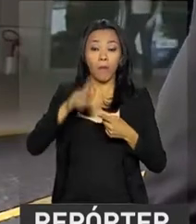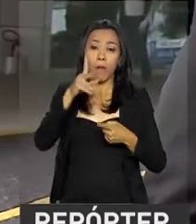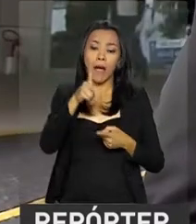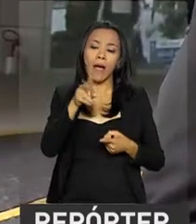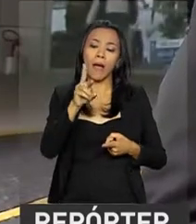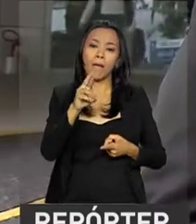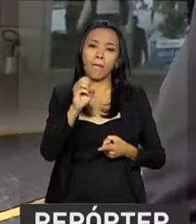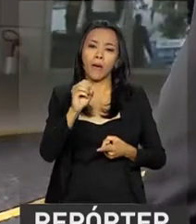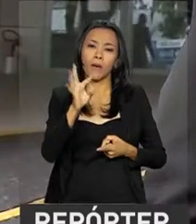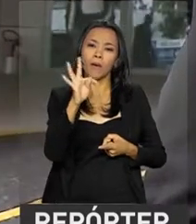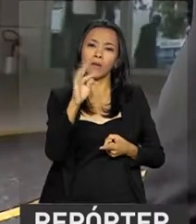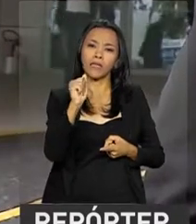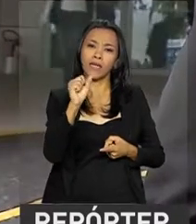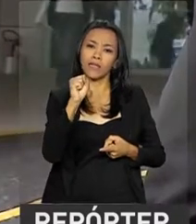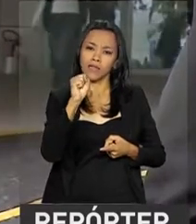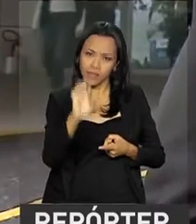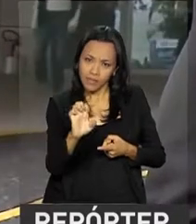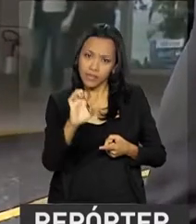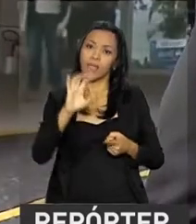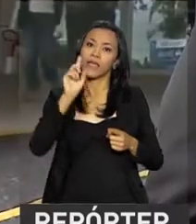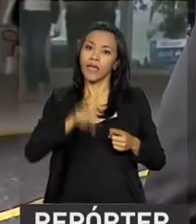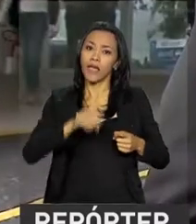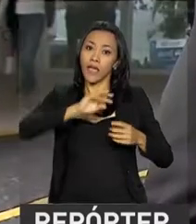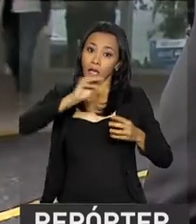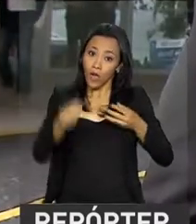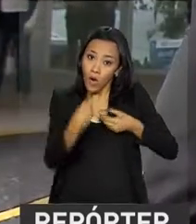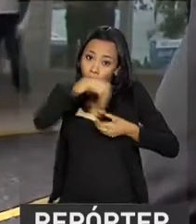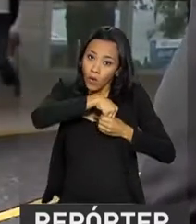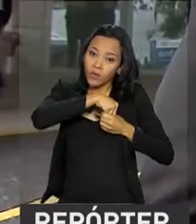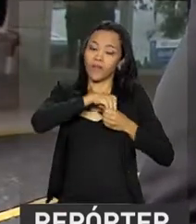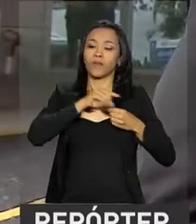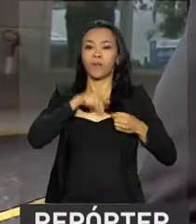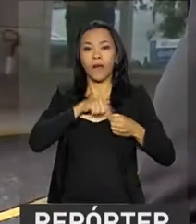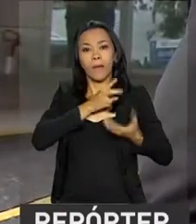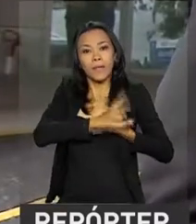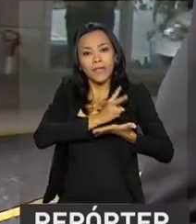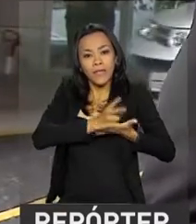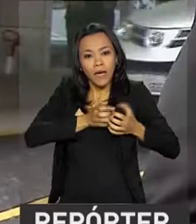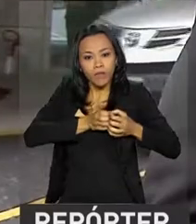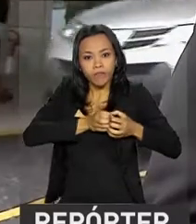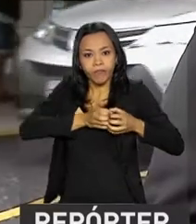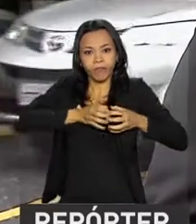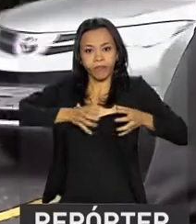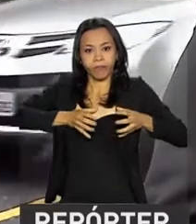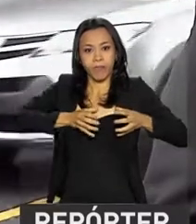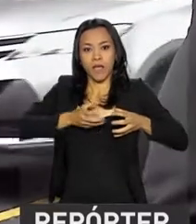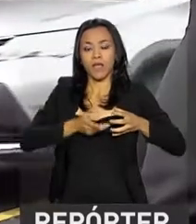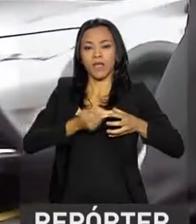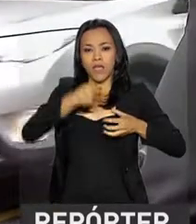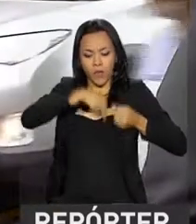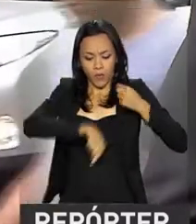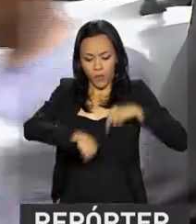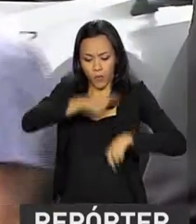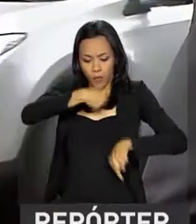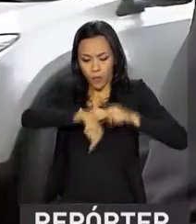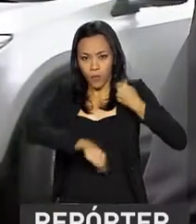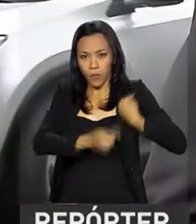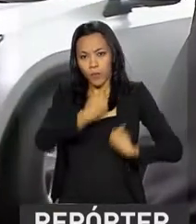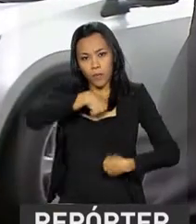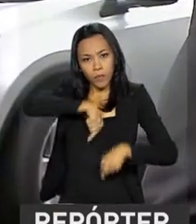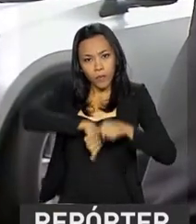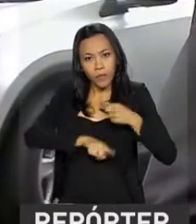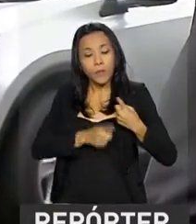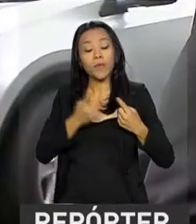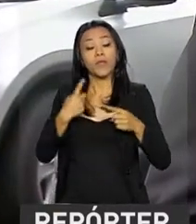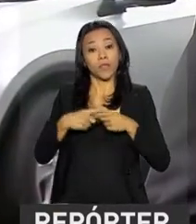metálica em formato espiral ou de tubo, que é colocada no interior da artéria para mantê-la dilatada e assim evitar uma nova obstrução do vaso.